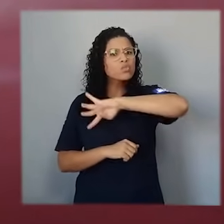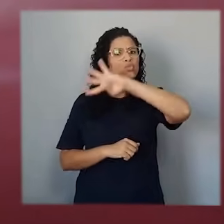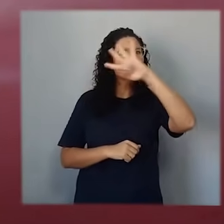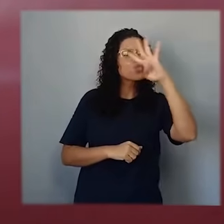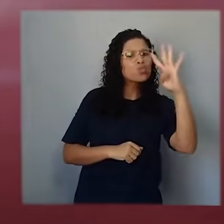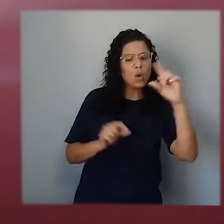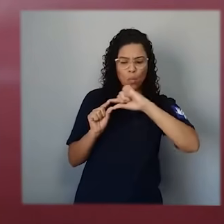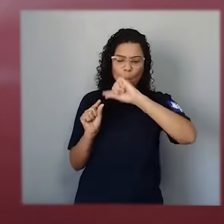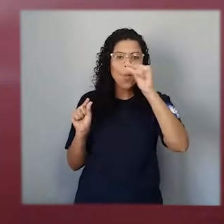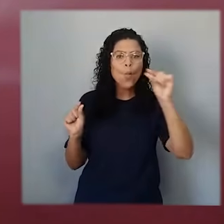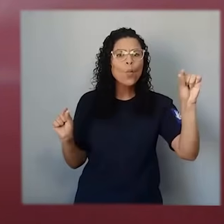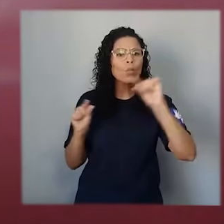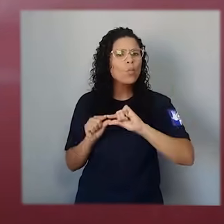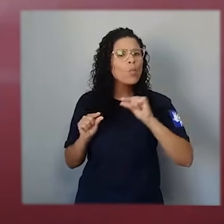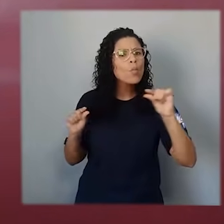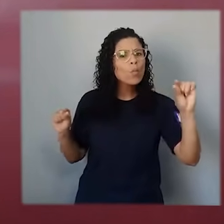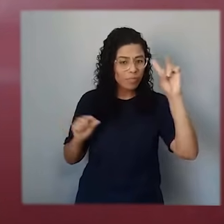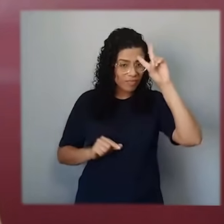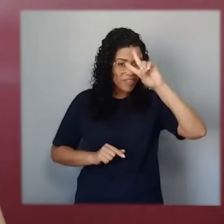fios, linhas,